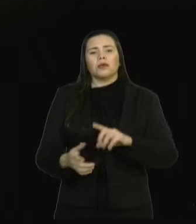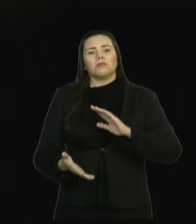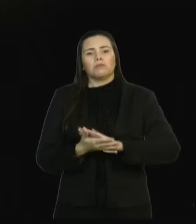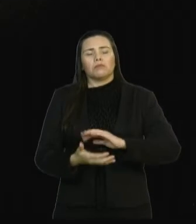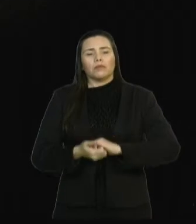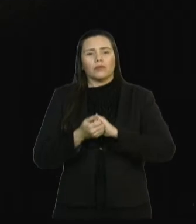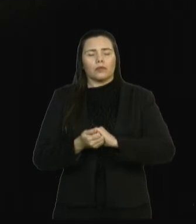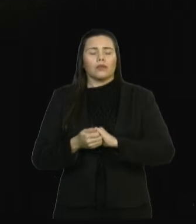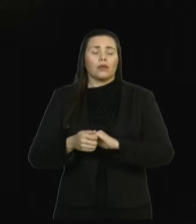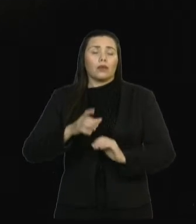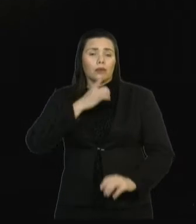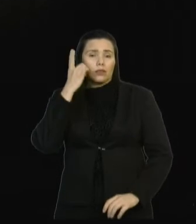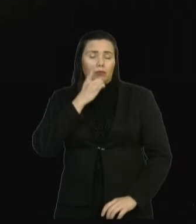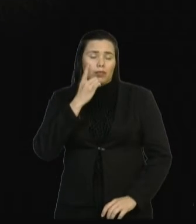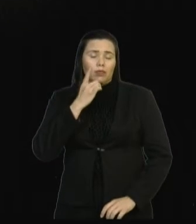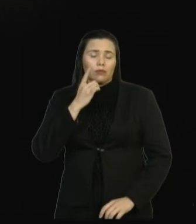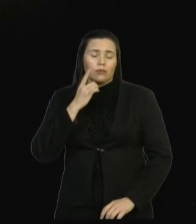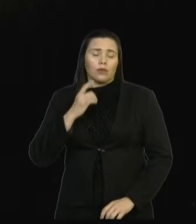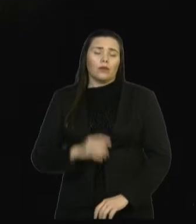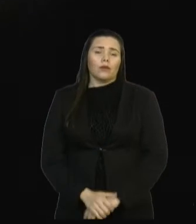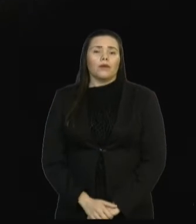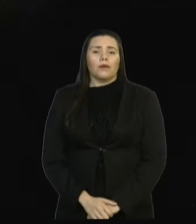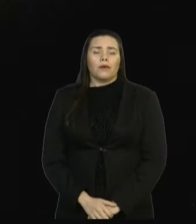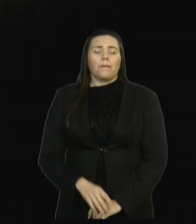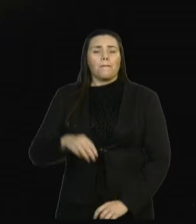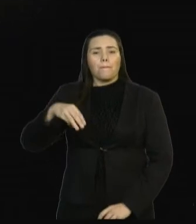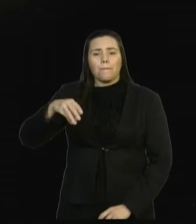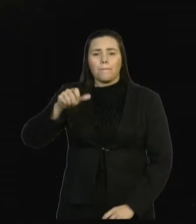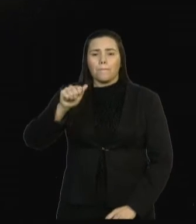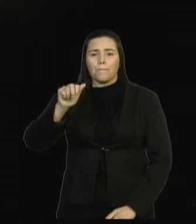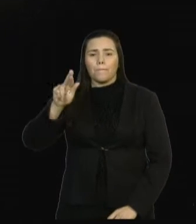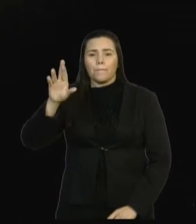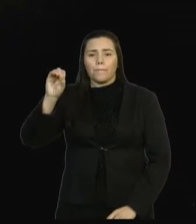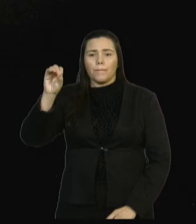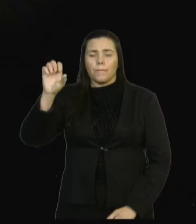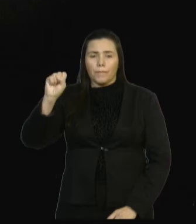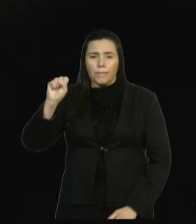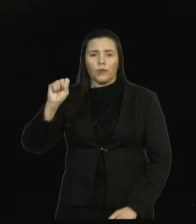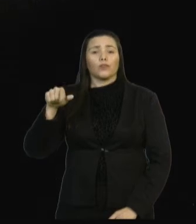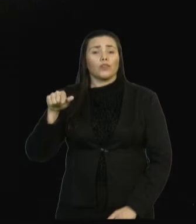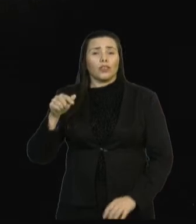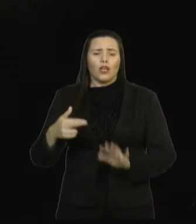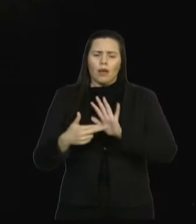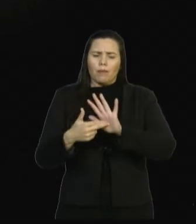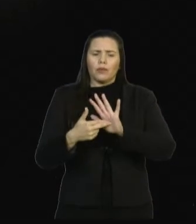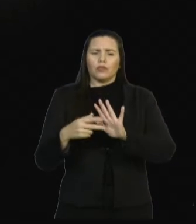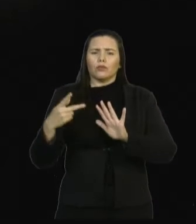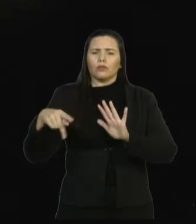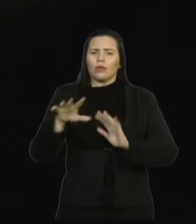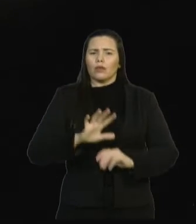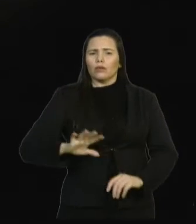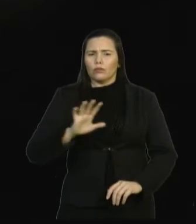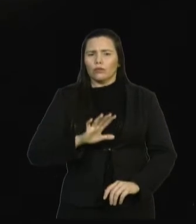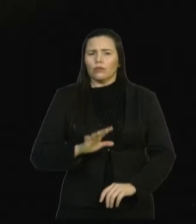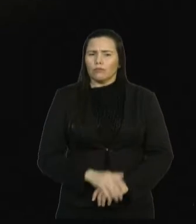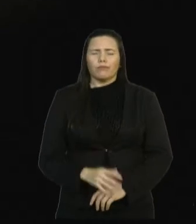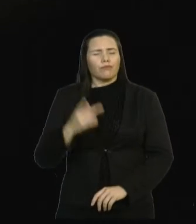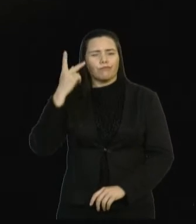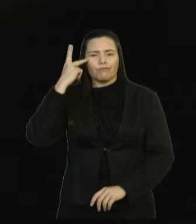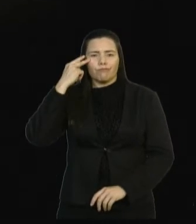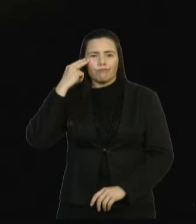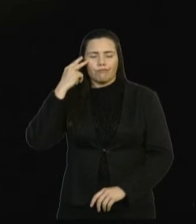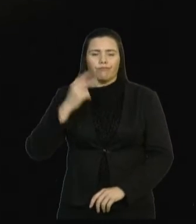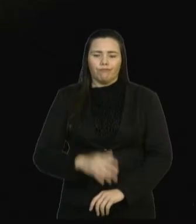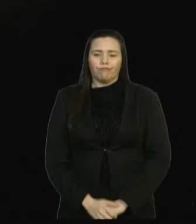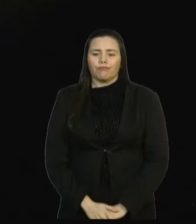chega defendendo a sua região, o que é normal para os políticos comprometidos. Presidente, a pandemia, ela nos traz, em